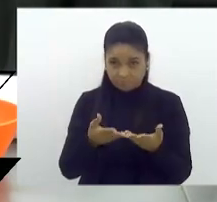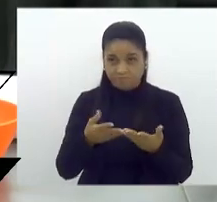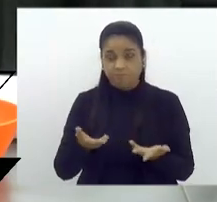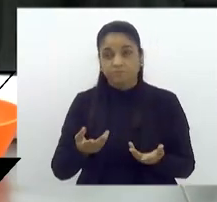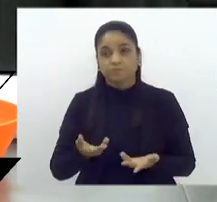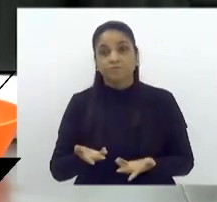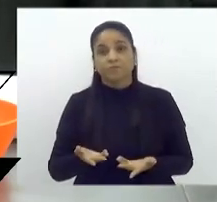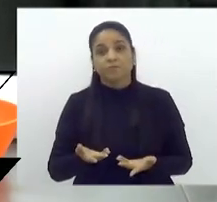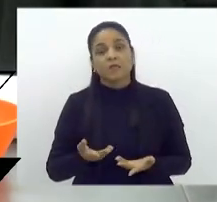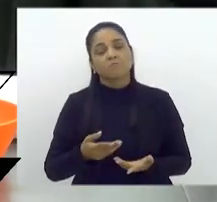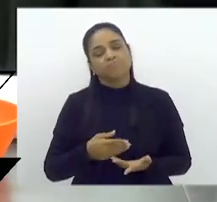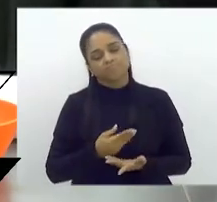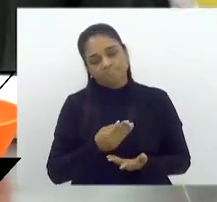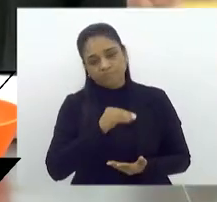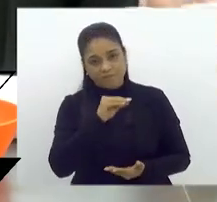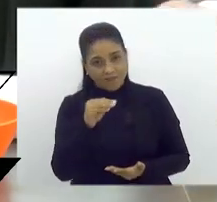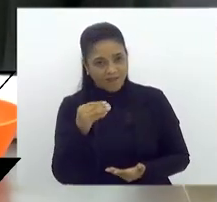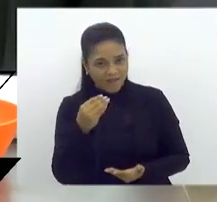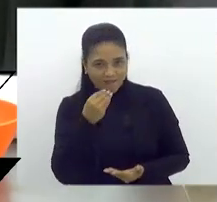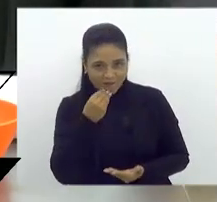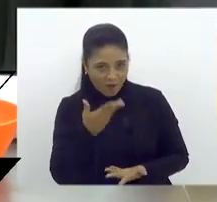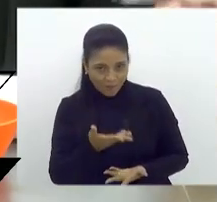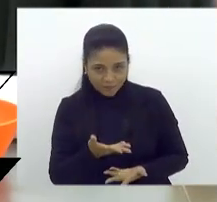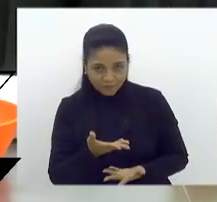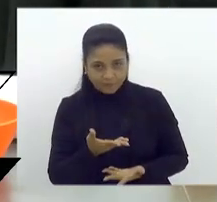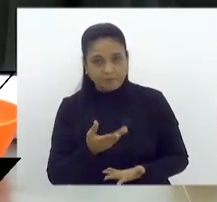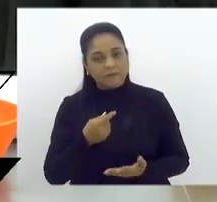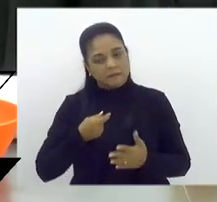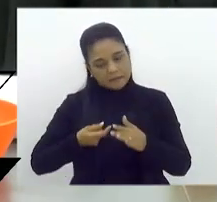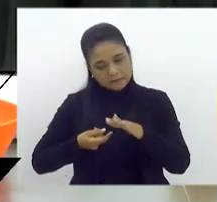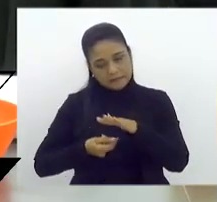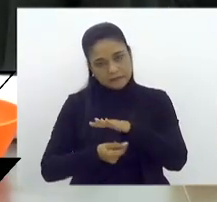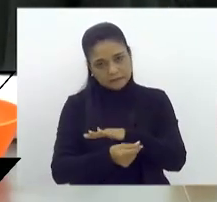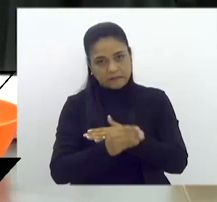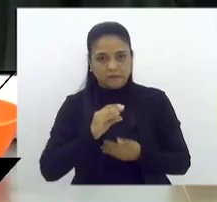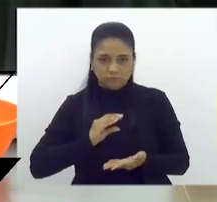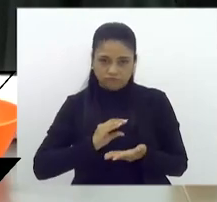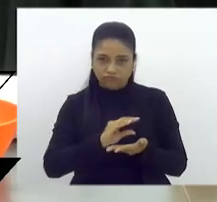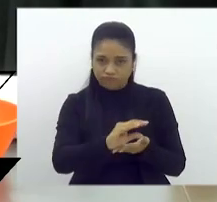E, evidentemente, com despesas para o Poder Executivo.